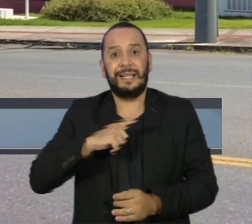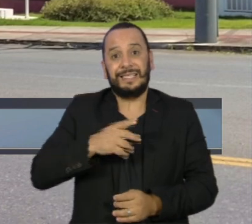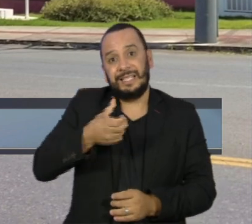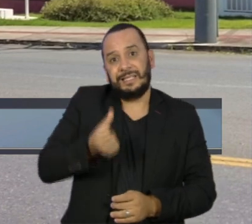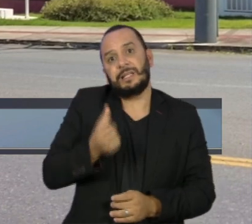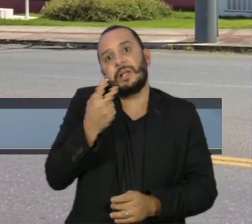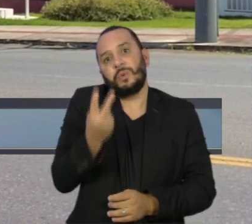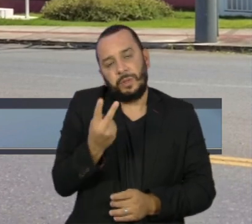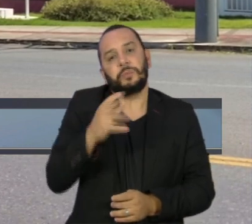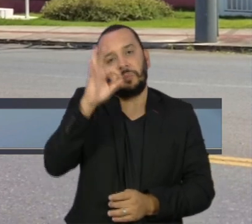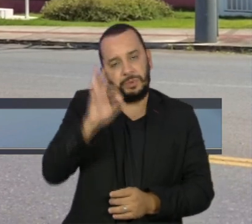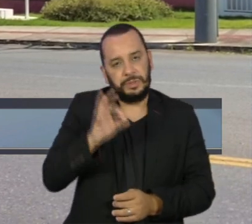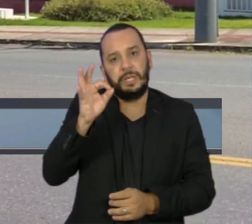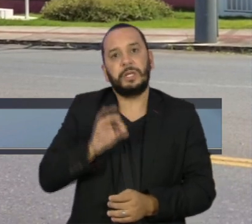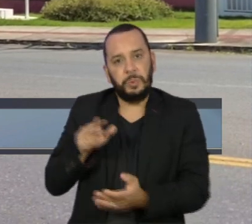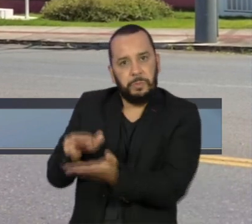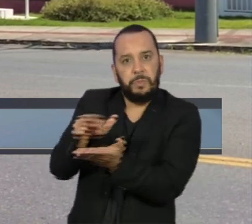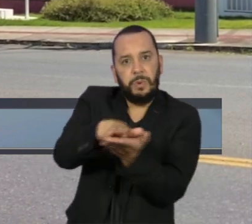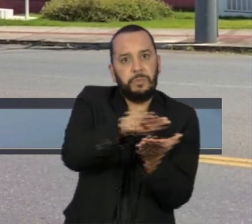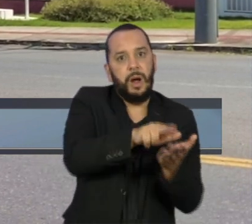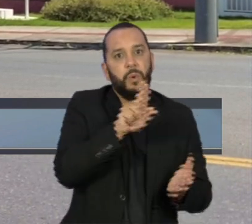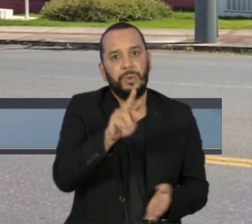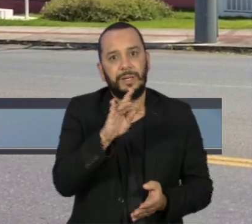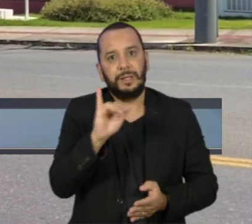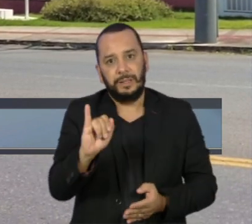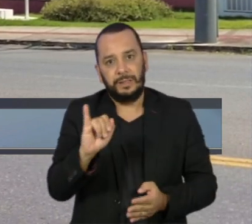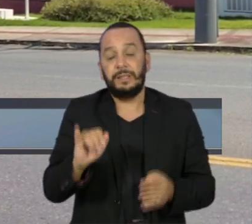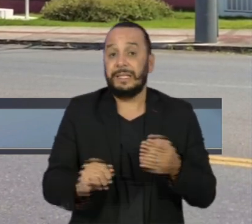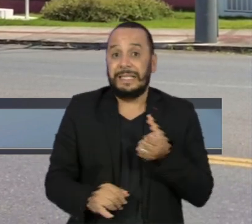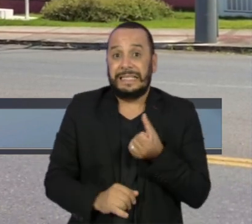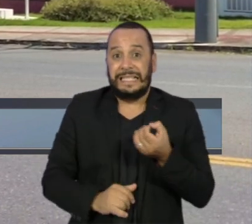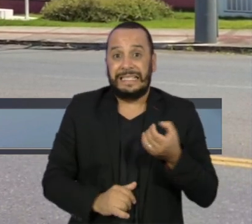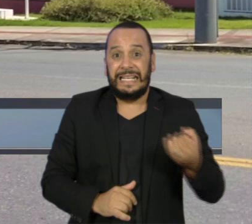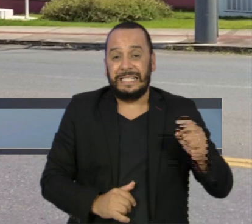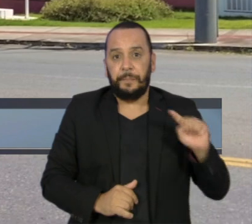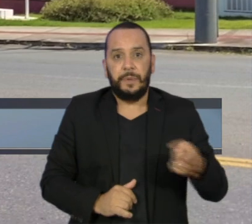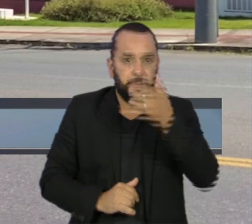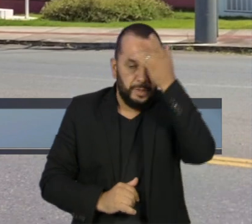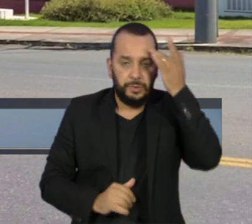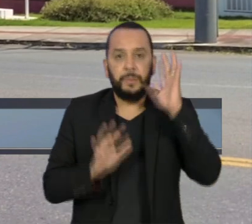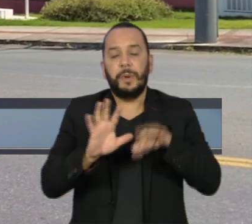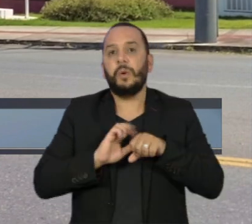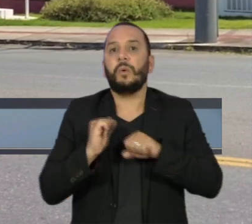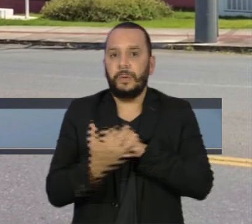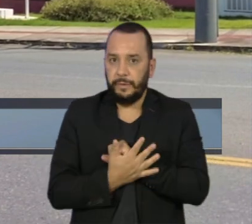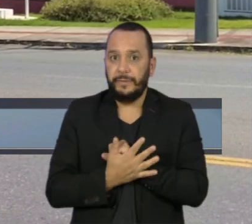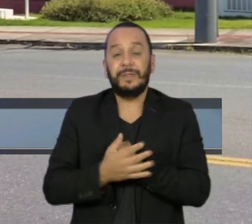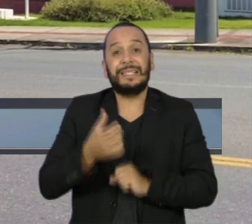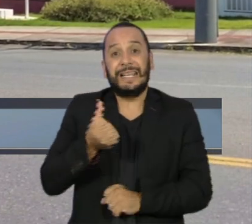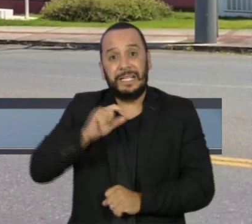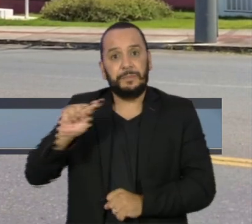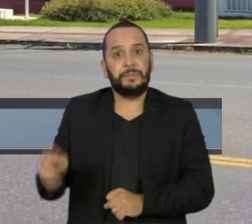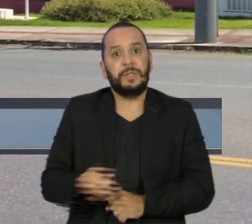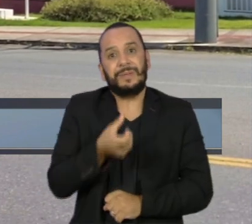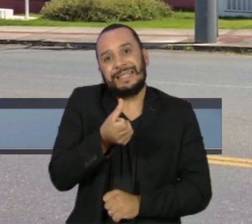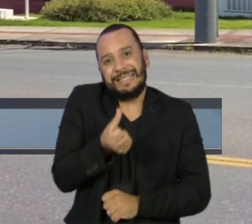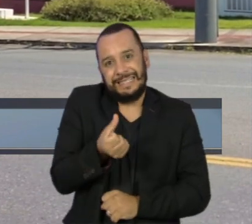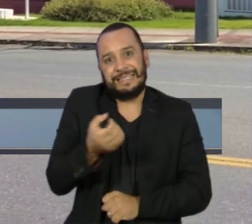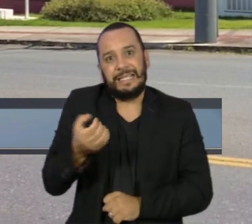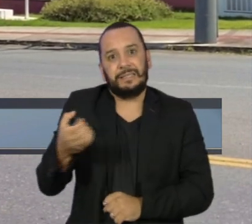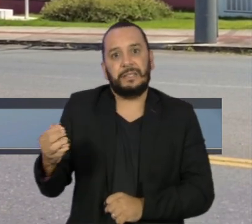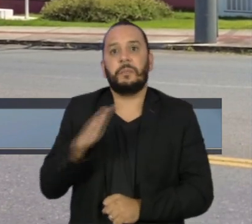geral em seus leitos de UTI quase 600 mil pessoas já foram contaminadas e mais de 6.600